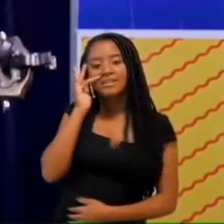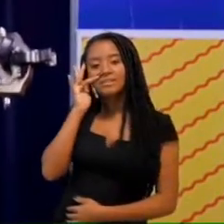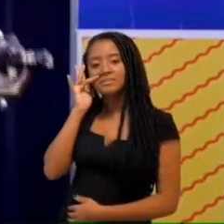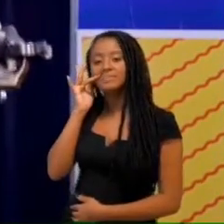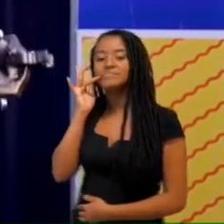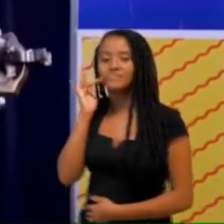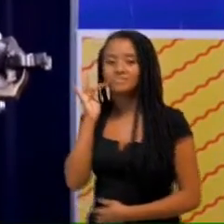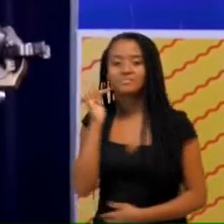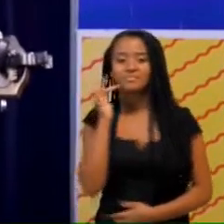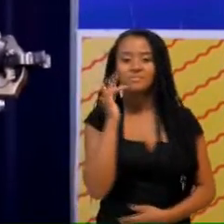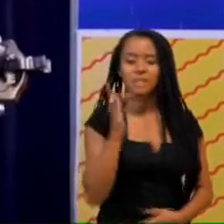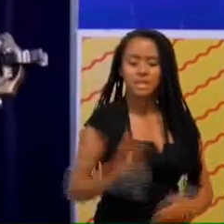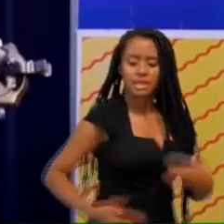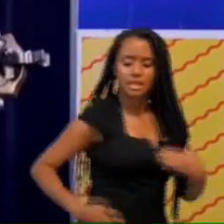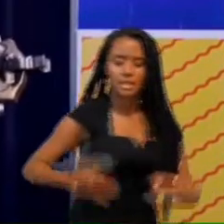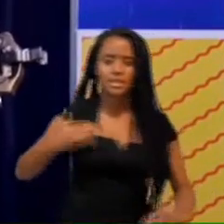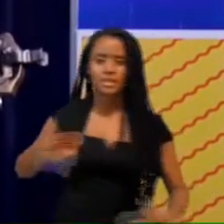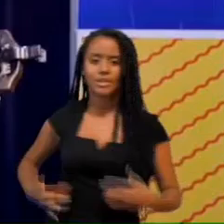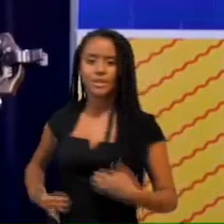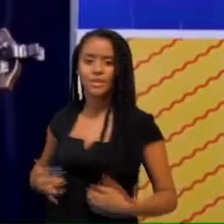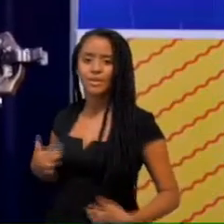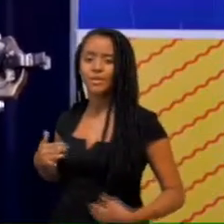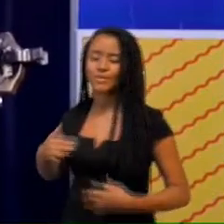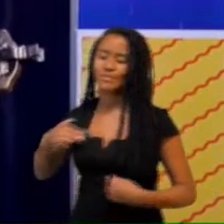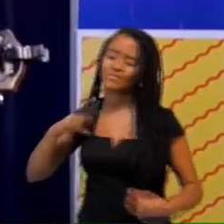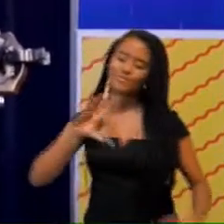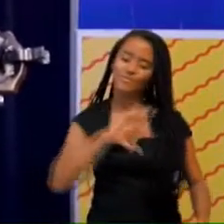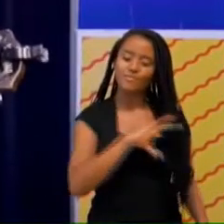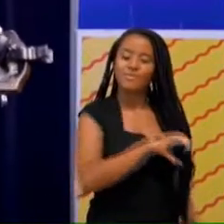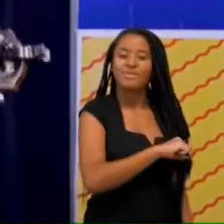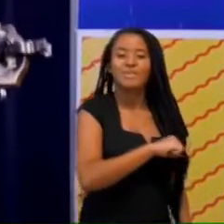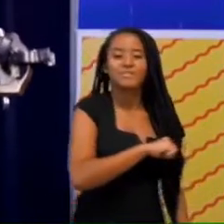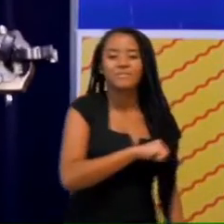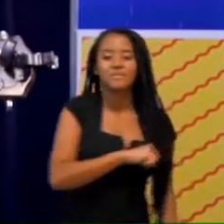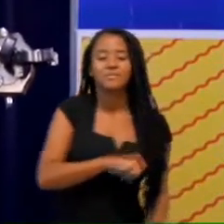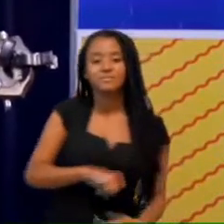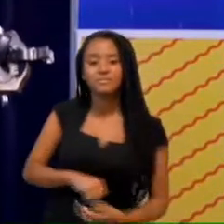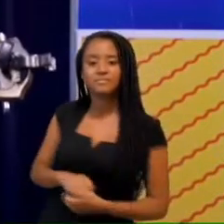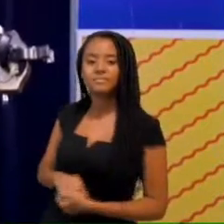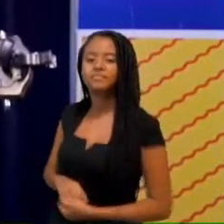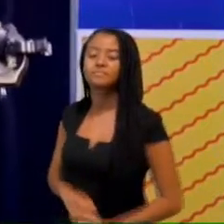combate no corpa corpo dominou